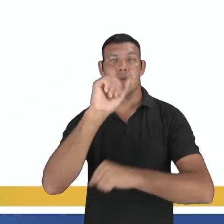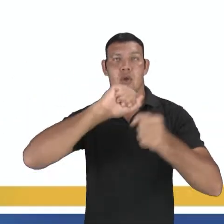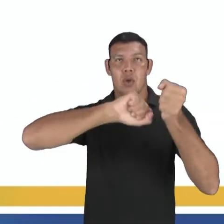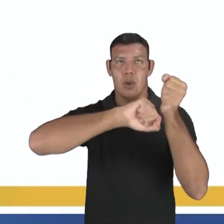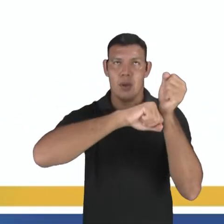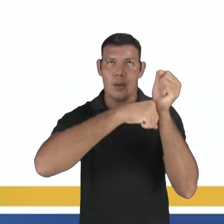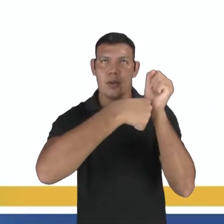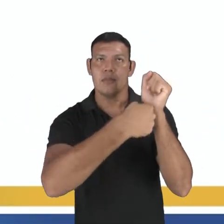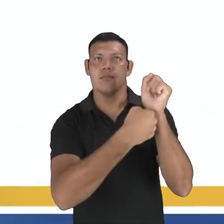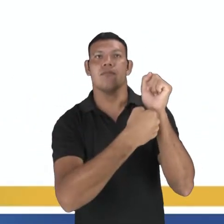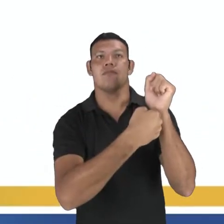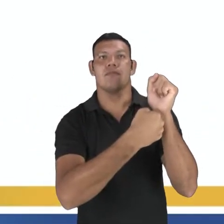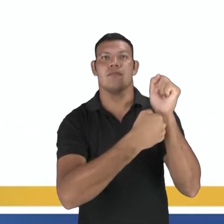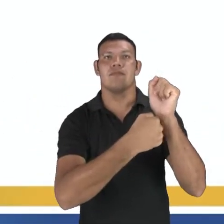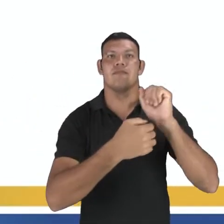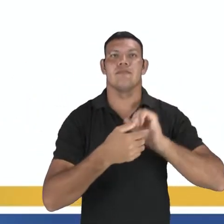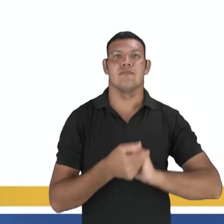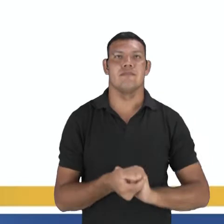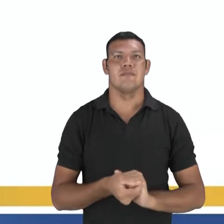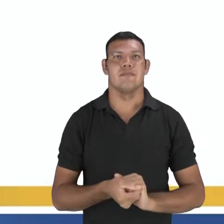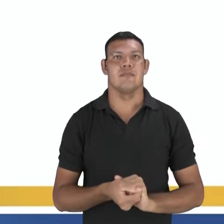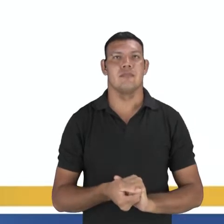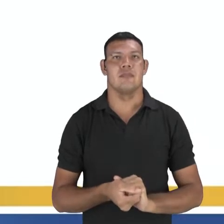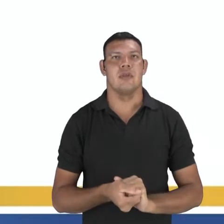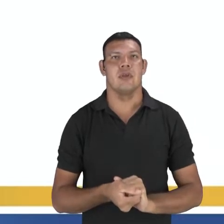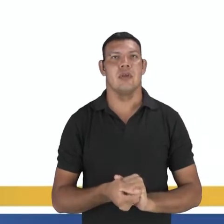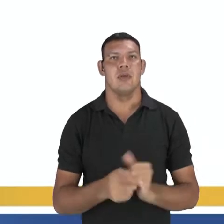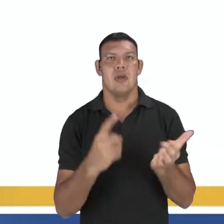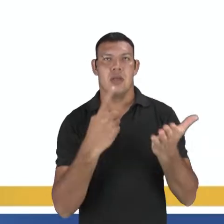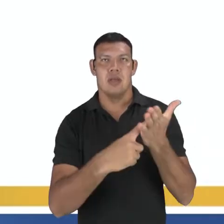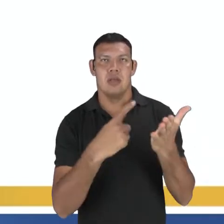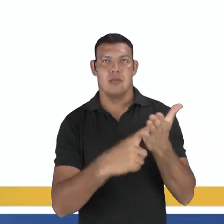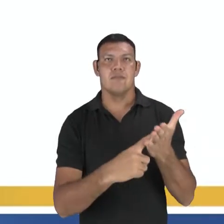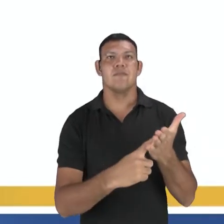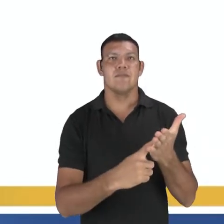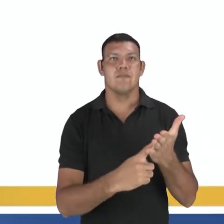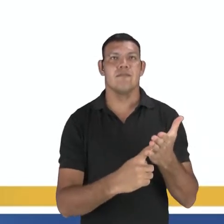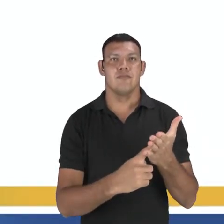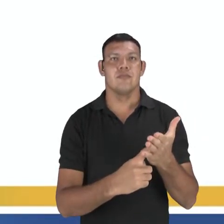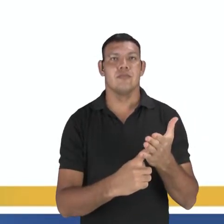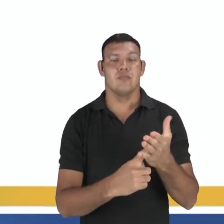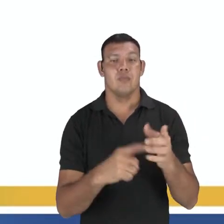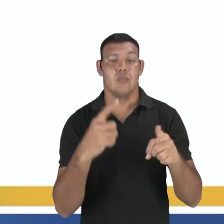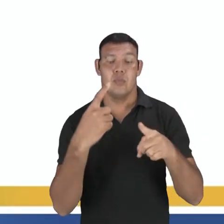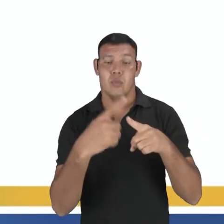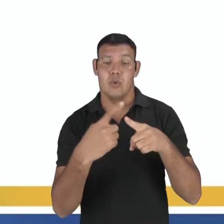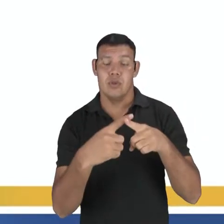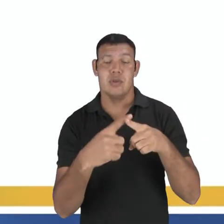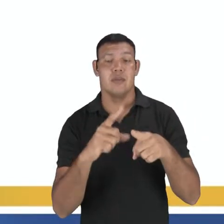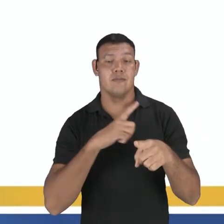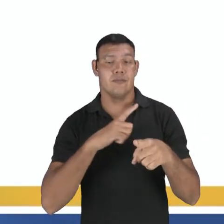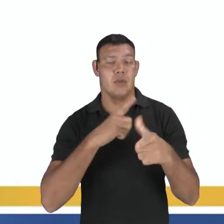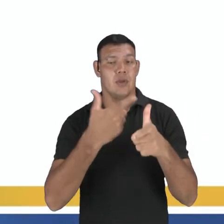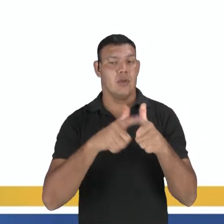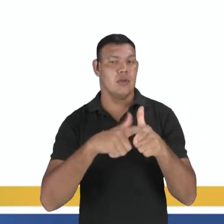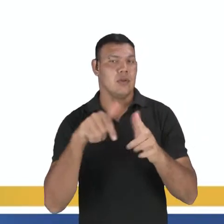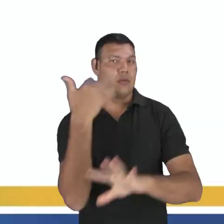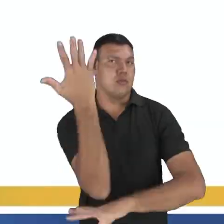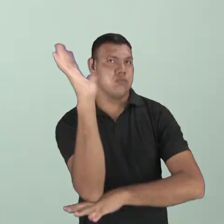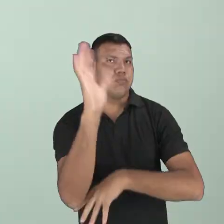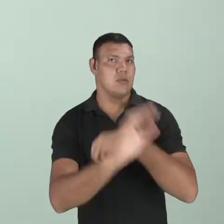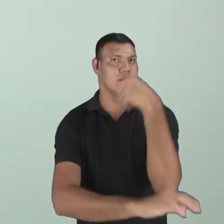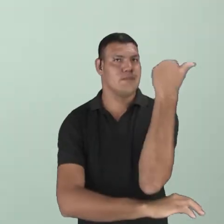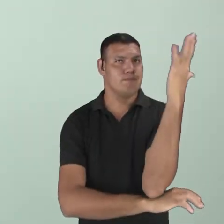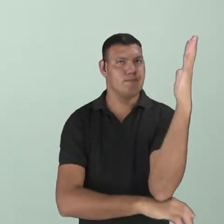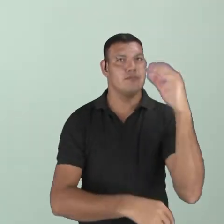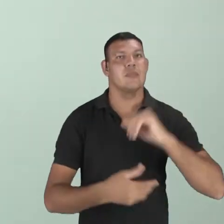questões ambientais. Uma outra notícia, a União Europeia discute mais compromissos ambientais do Mercosul. Então,